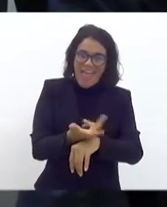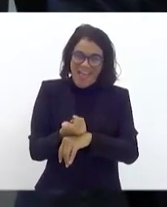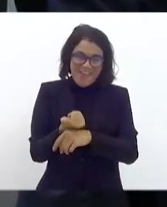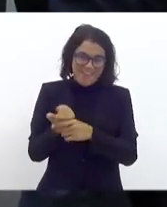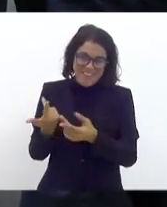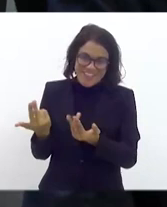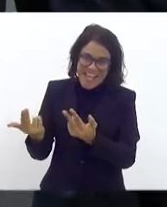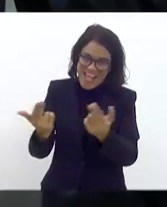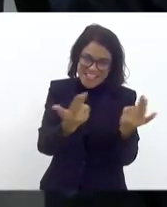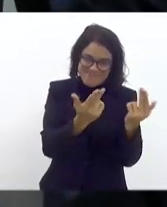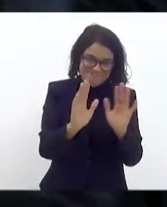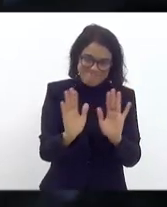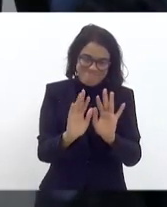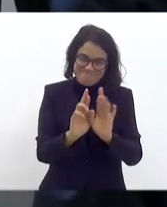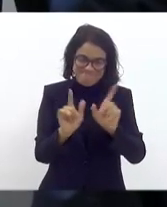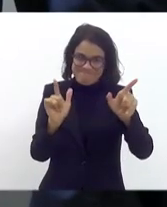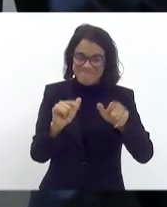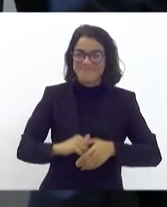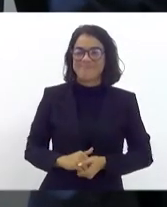têm, diferentes das minhas.